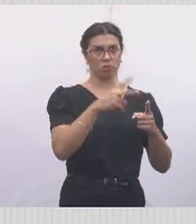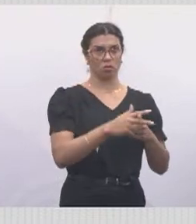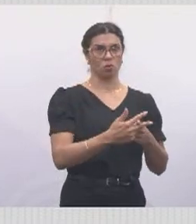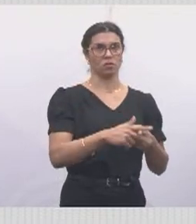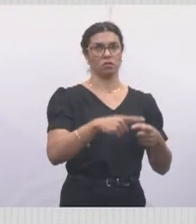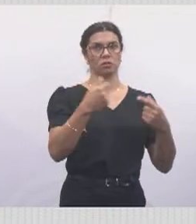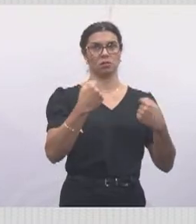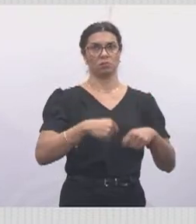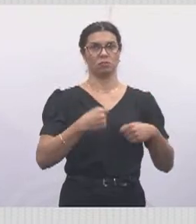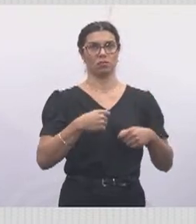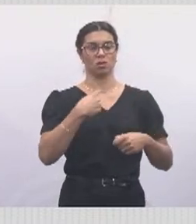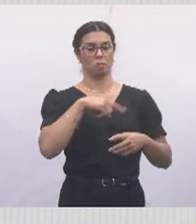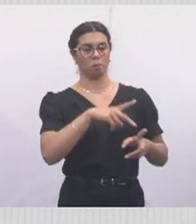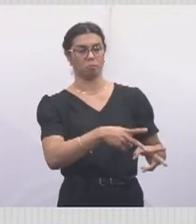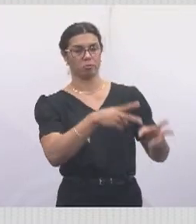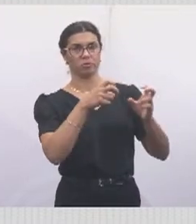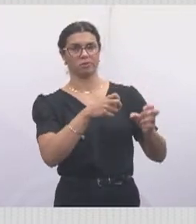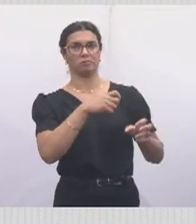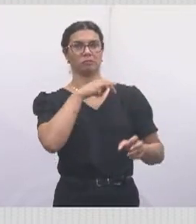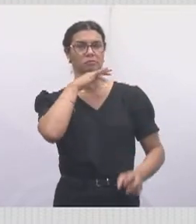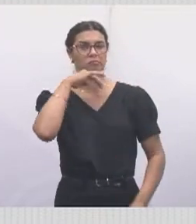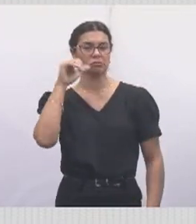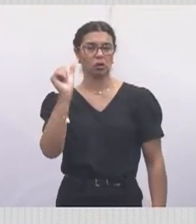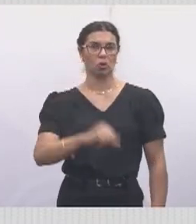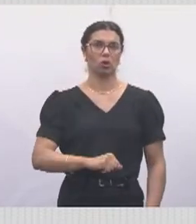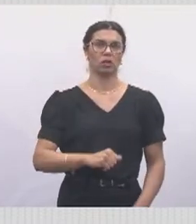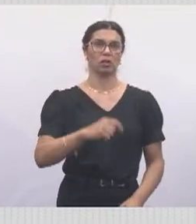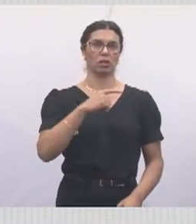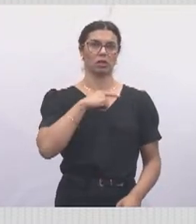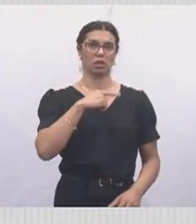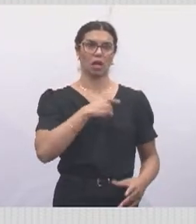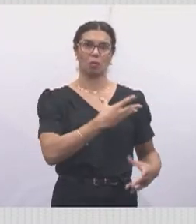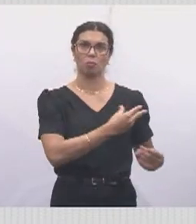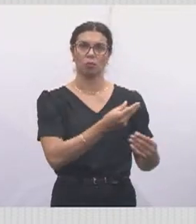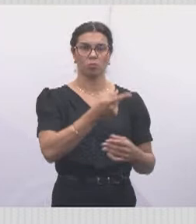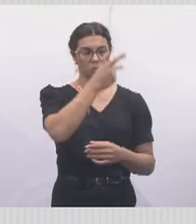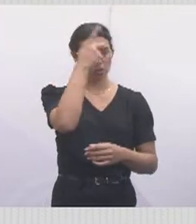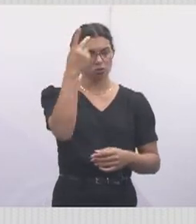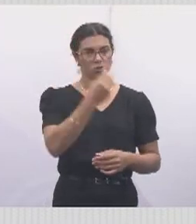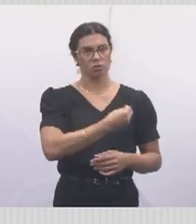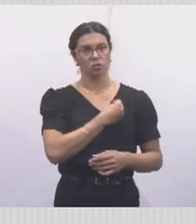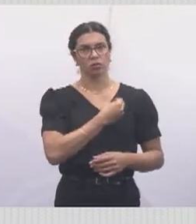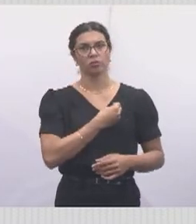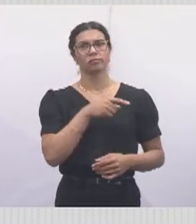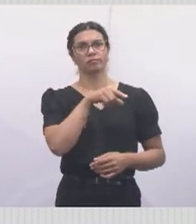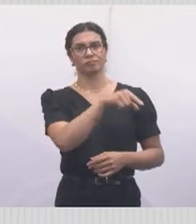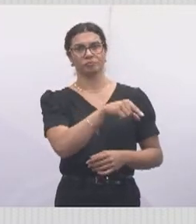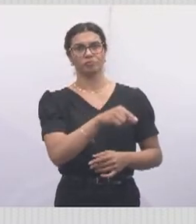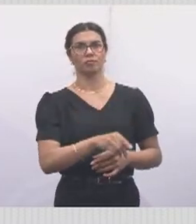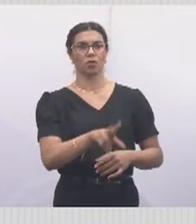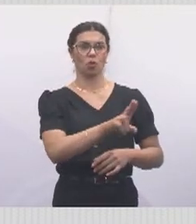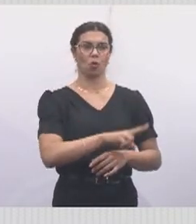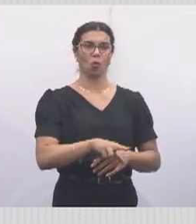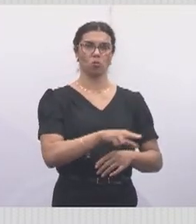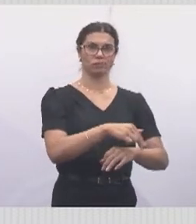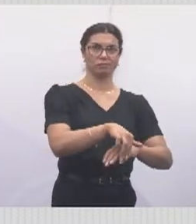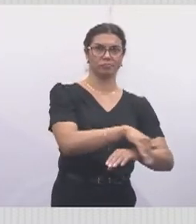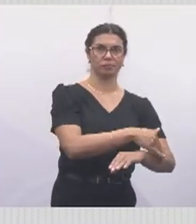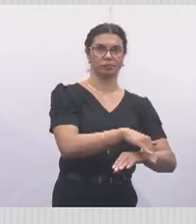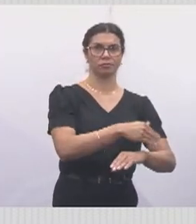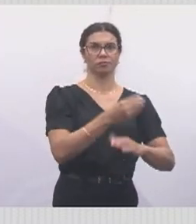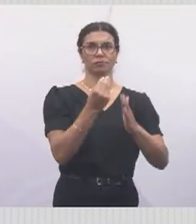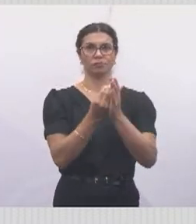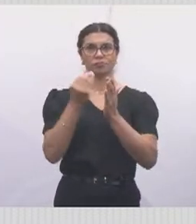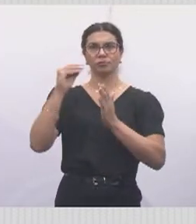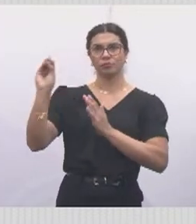está percebendo que a estrada aqui está bem ruim, como tem muitos moradores que moram no fundo e utilizam essas estradas aqui. A gente vai estar encaminhando